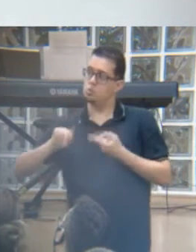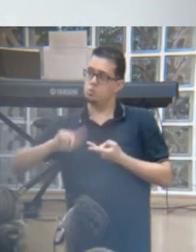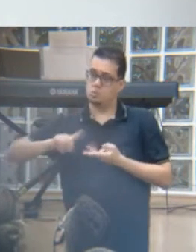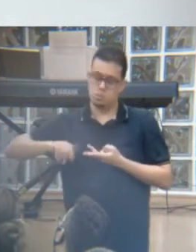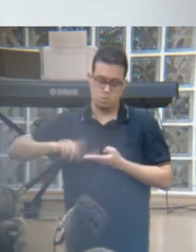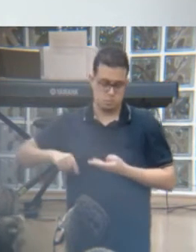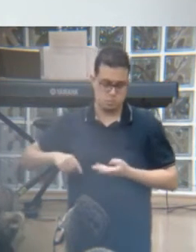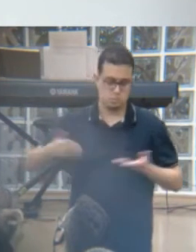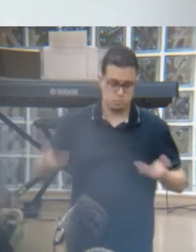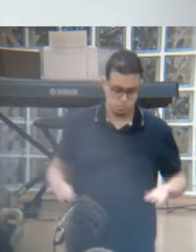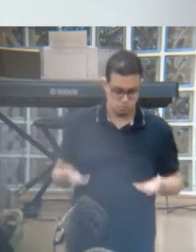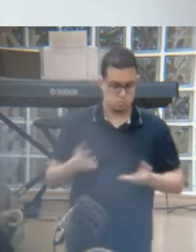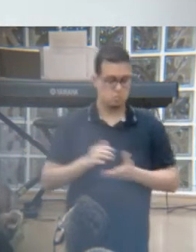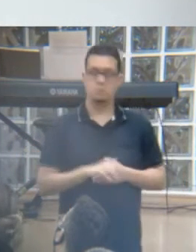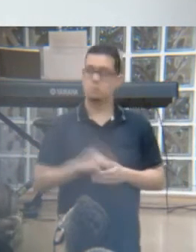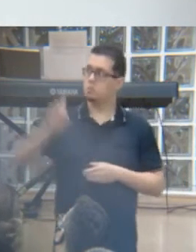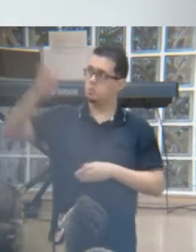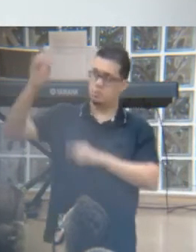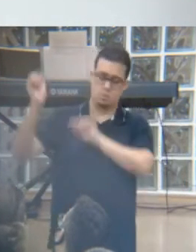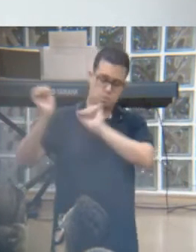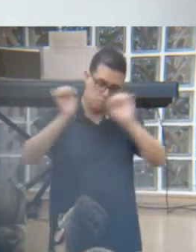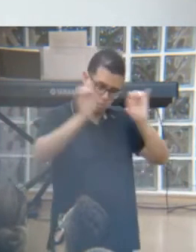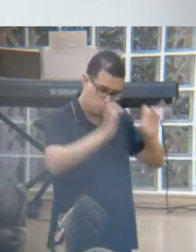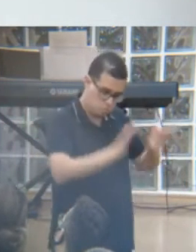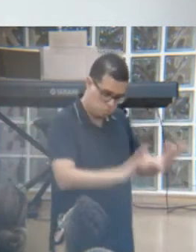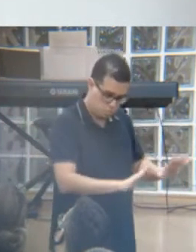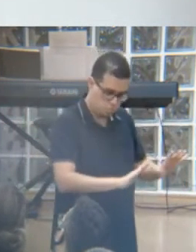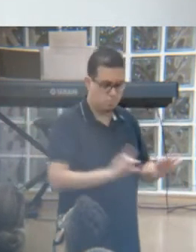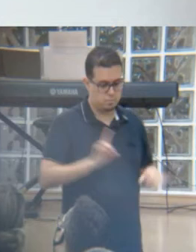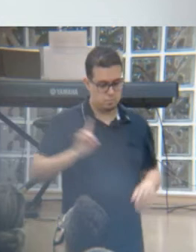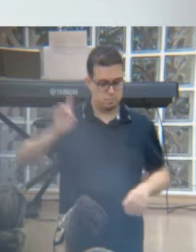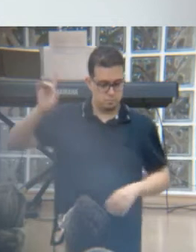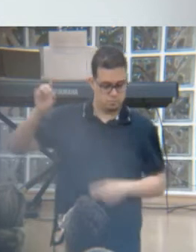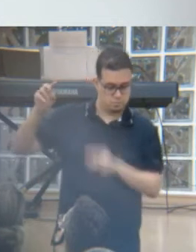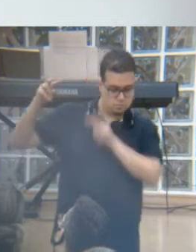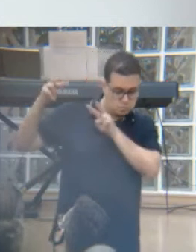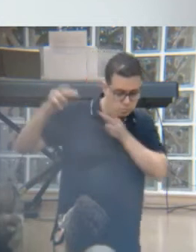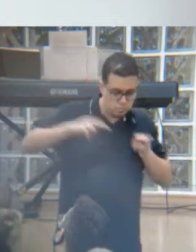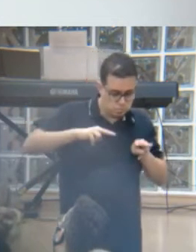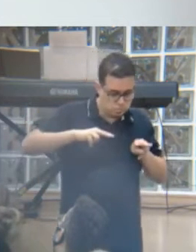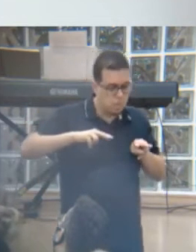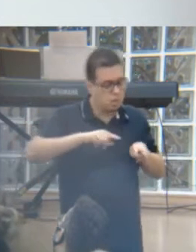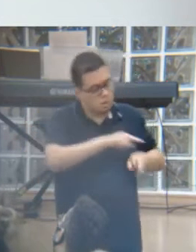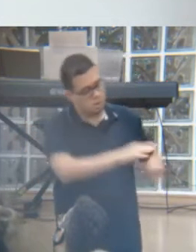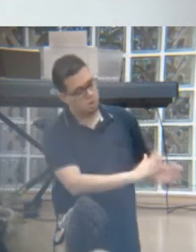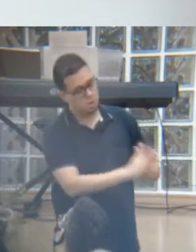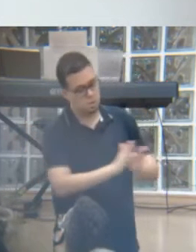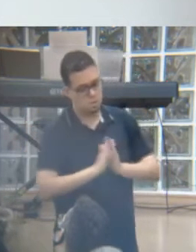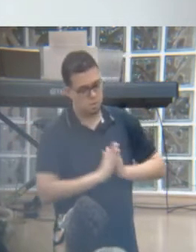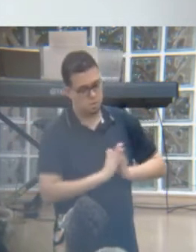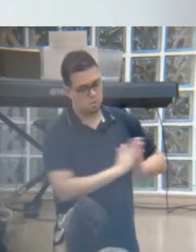por Deus, o Deus que ouve as orações, diz o versículo 18 de Tiago. E orou de novo.